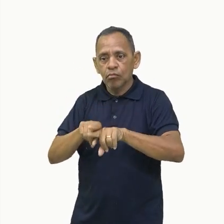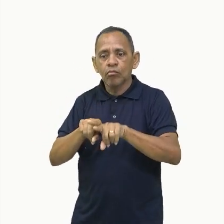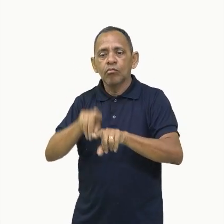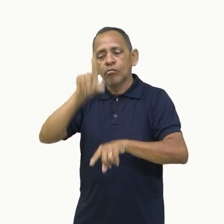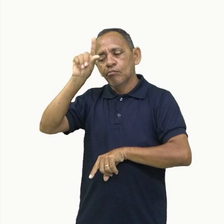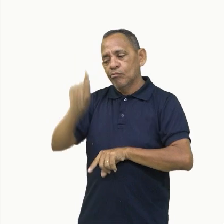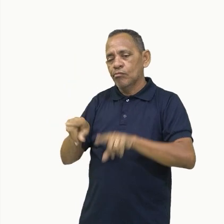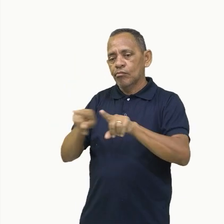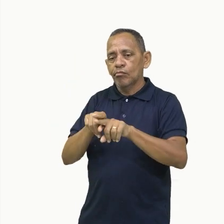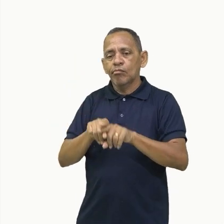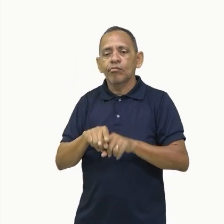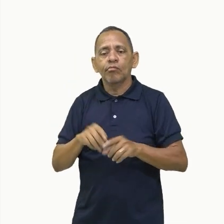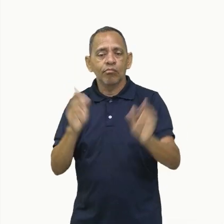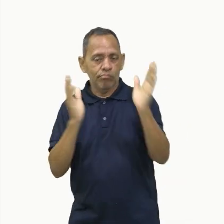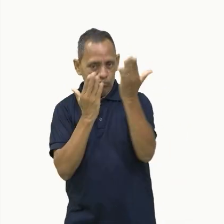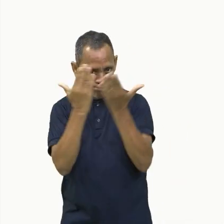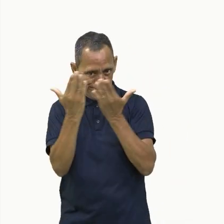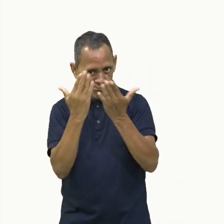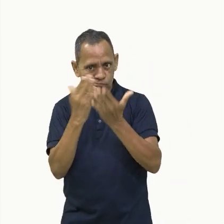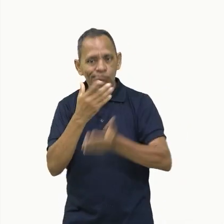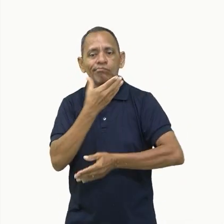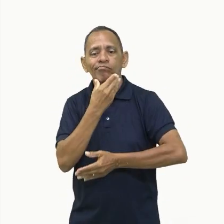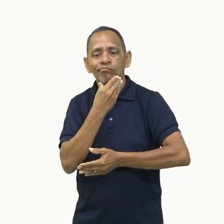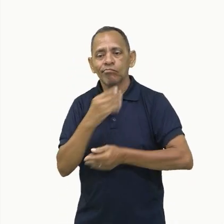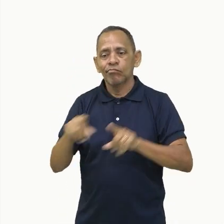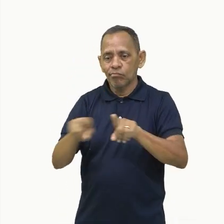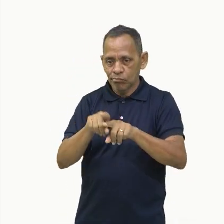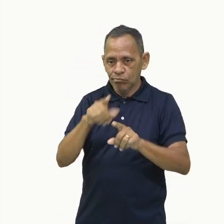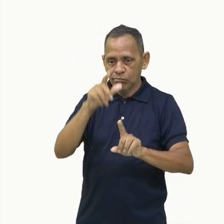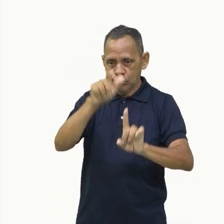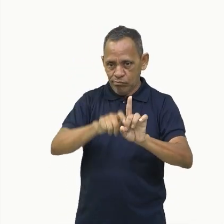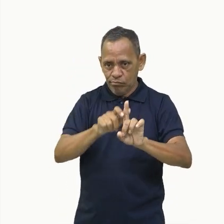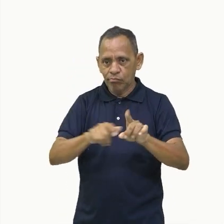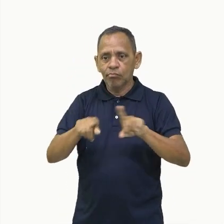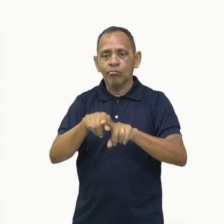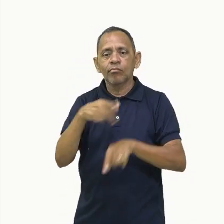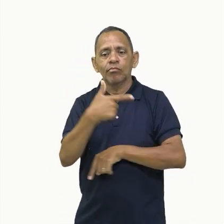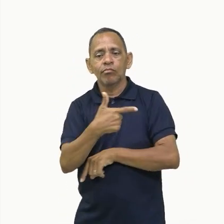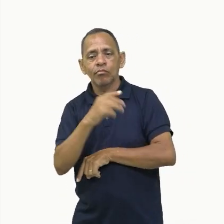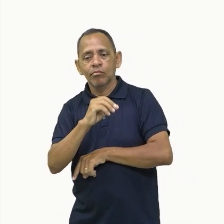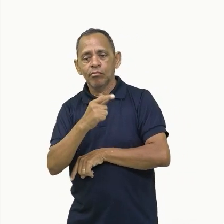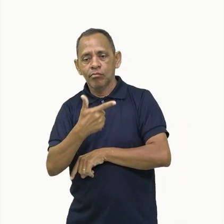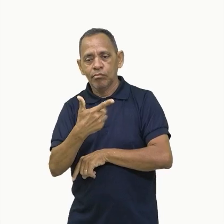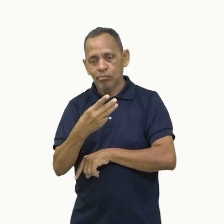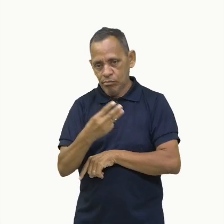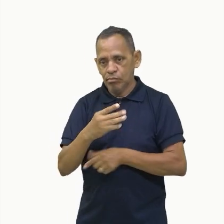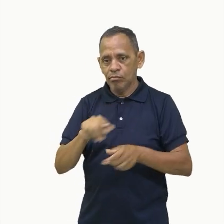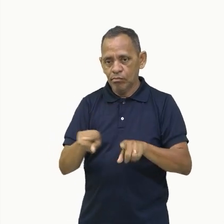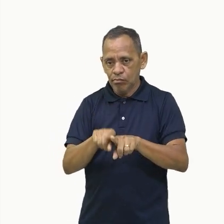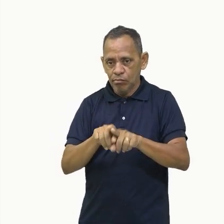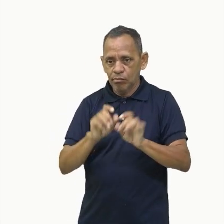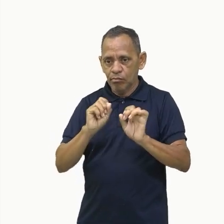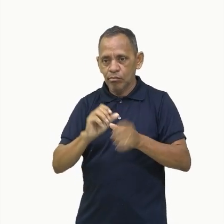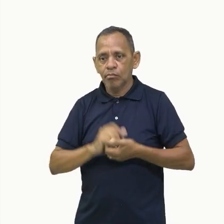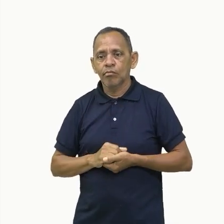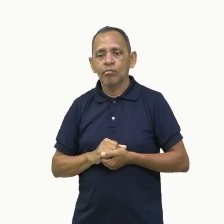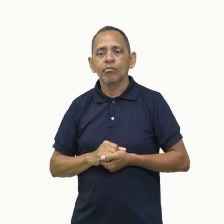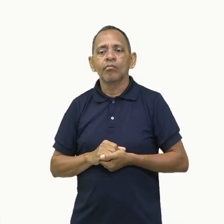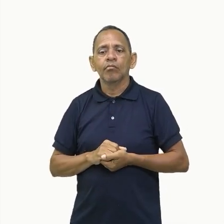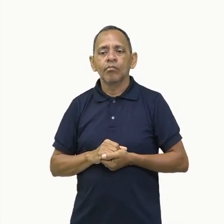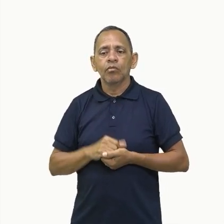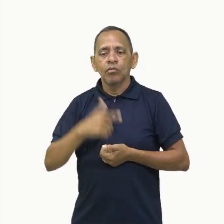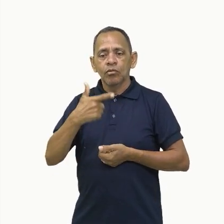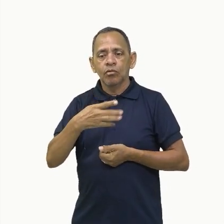com dezembro de 2023. Em junho de 2024, nós temos 3.412.